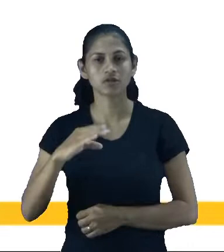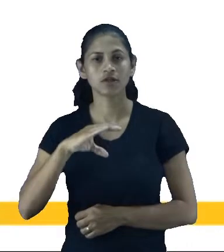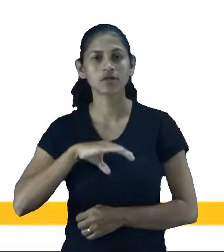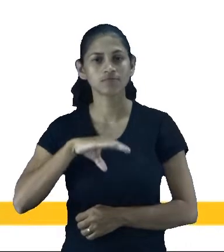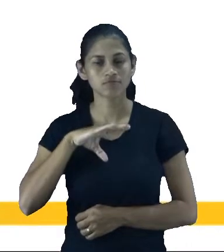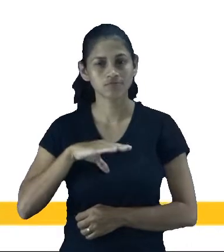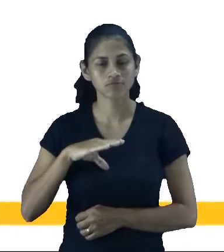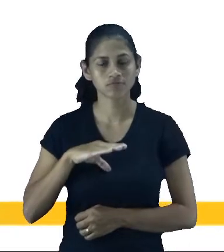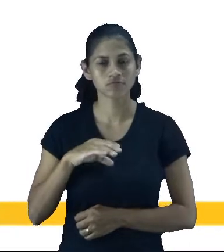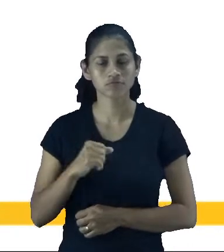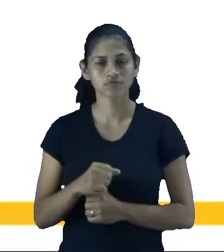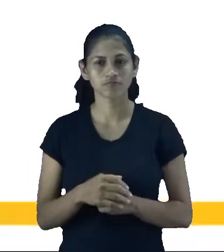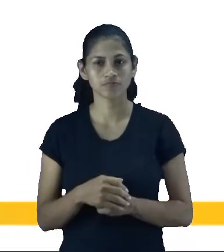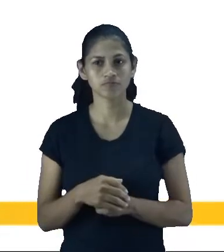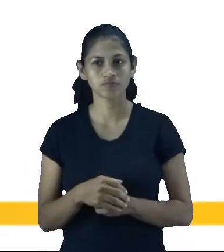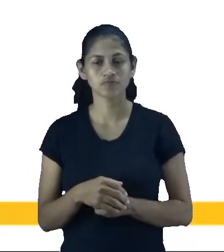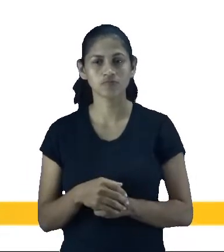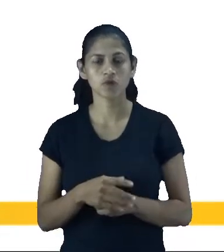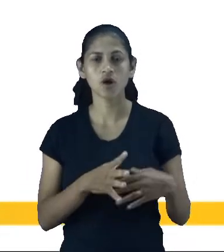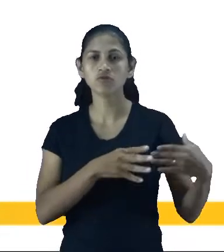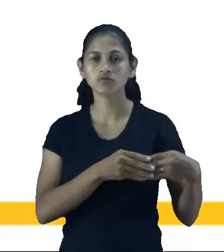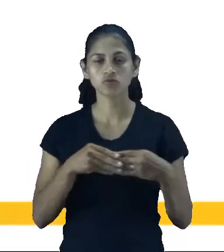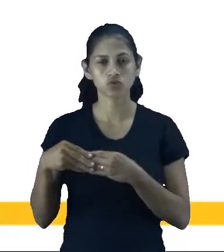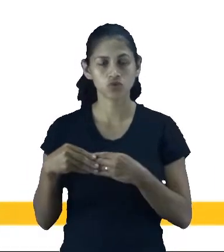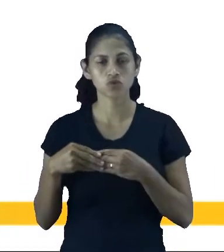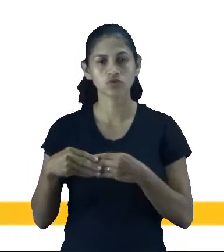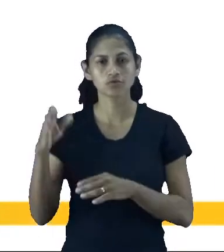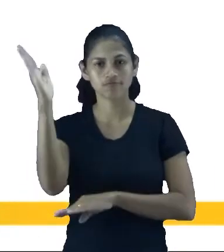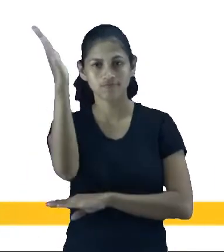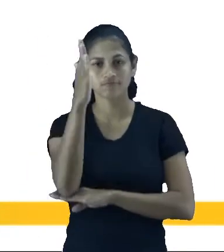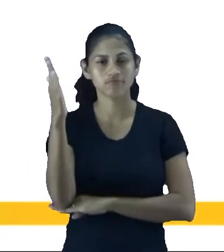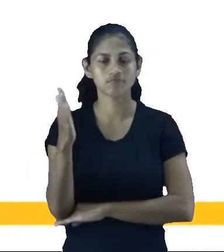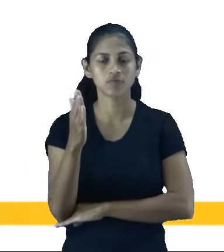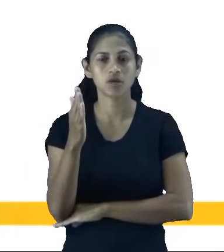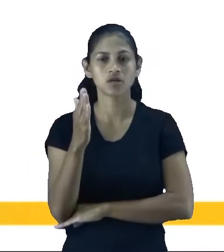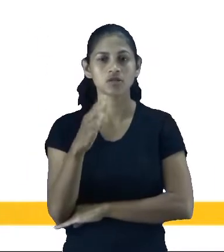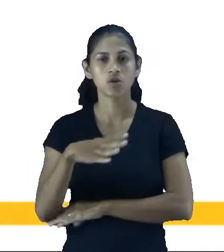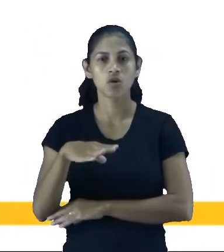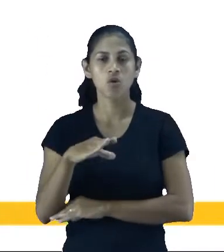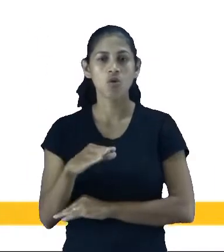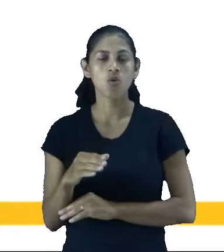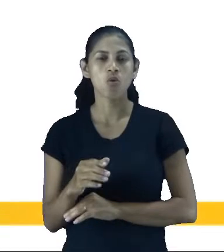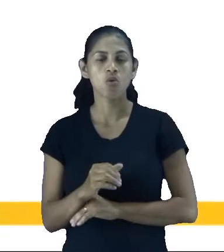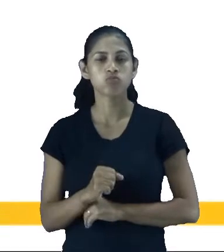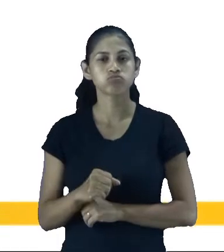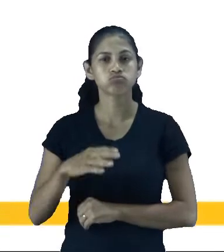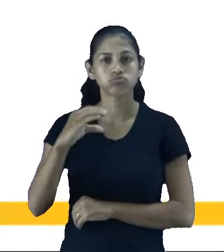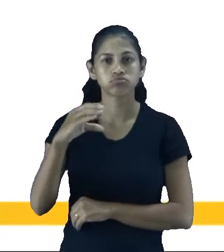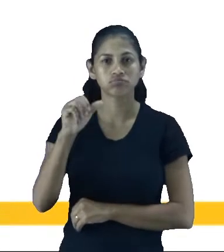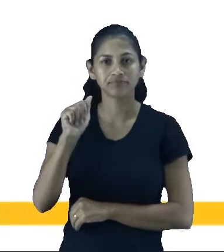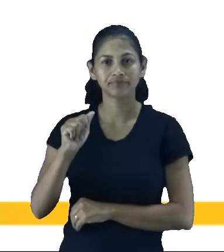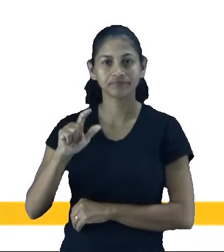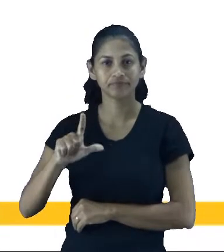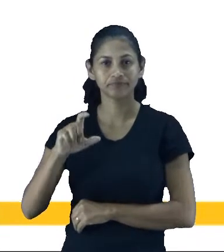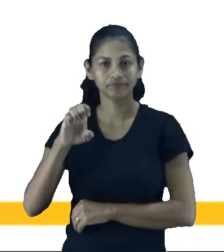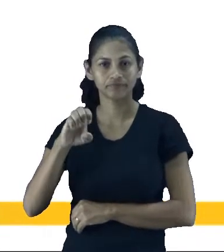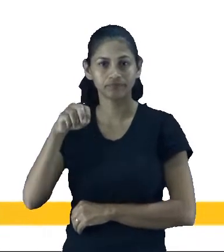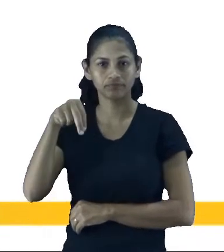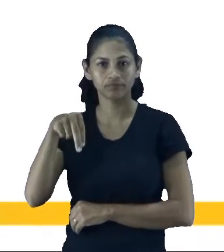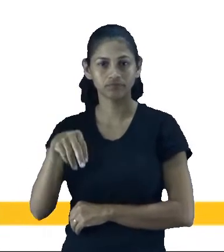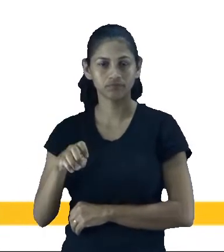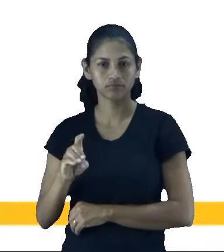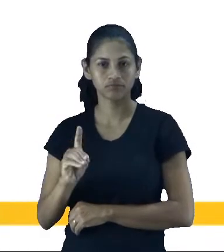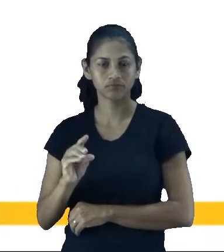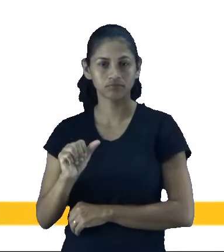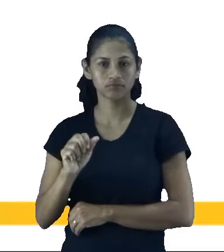Portugal, legou ao Brasil a tradição do calendário religioso, com suas festas e provisões. As